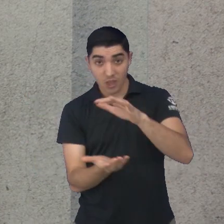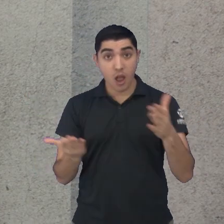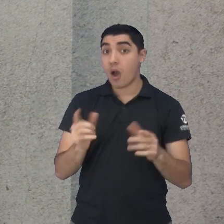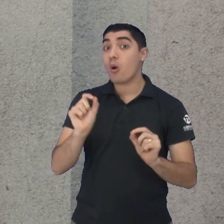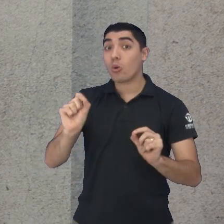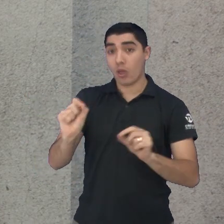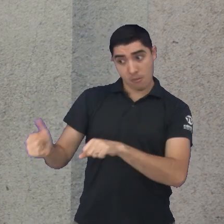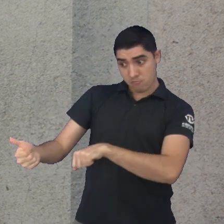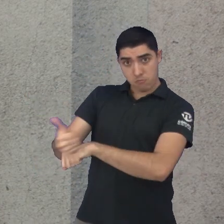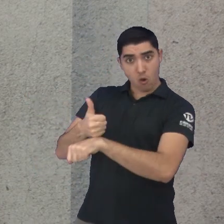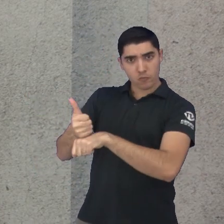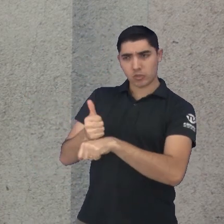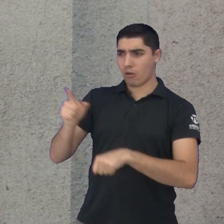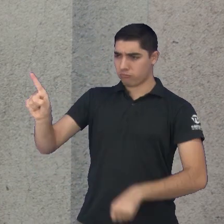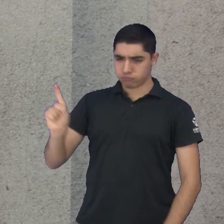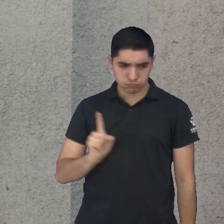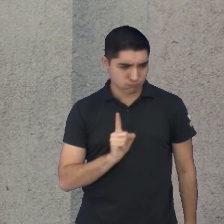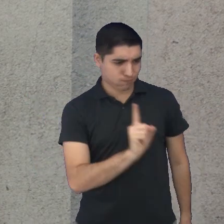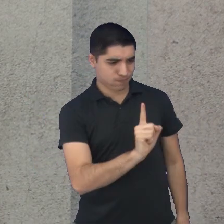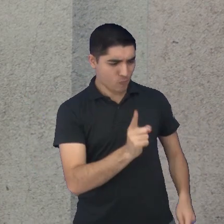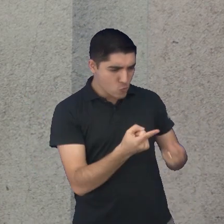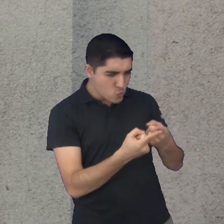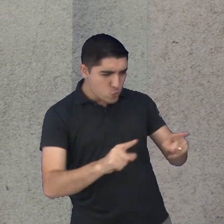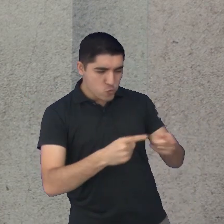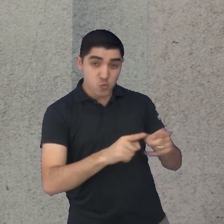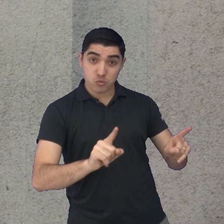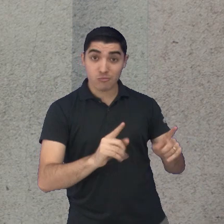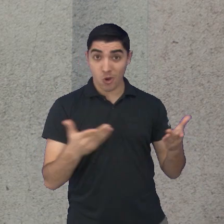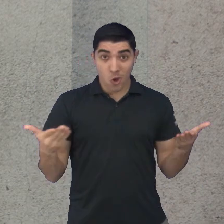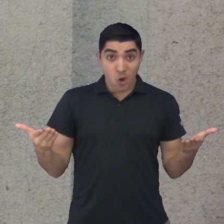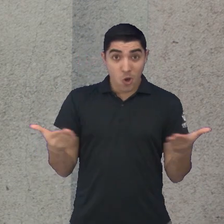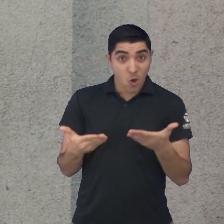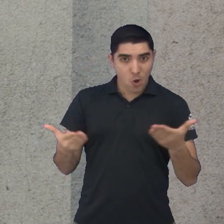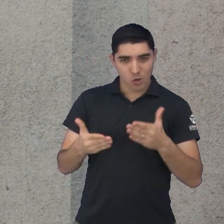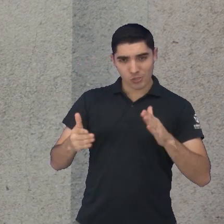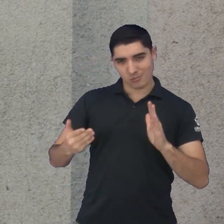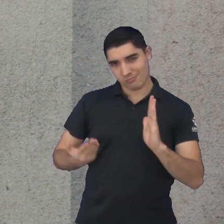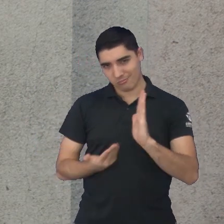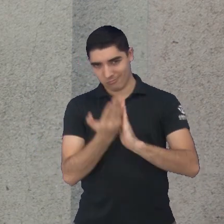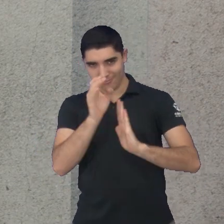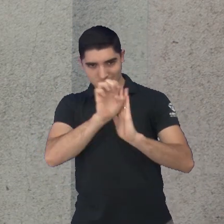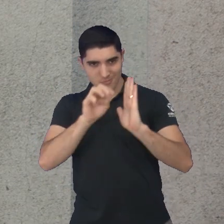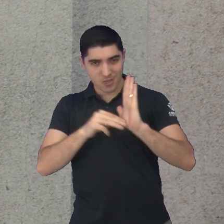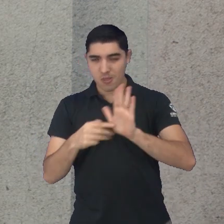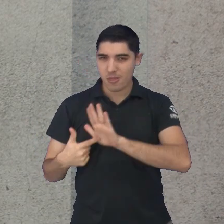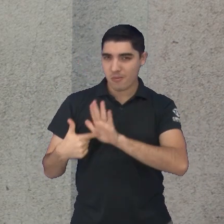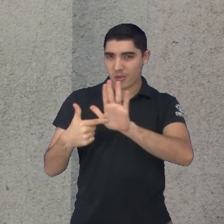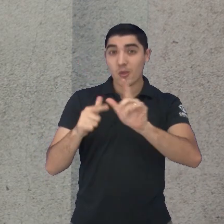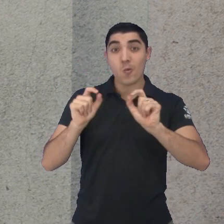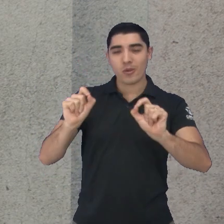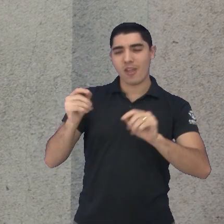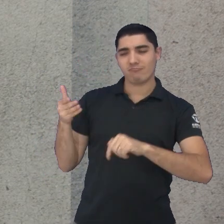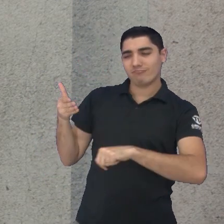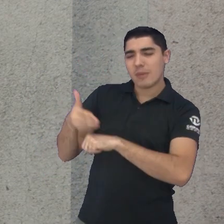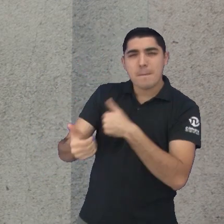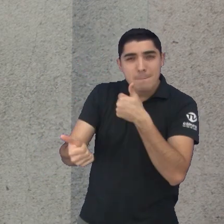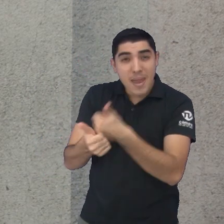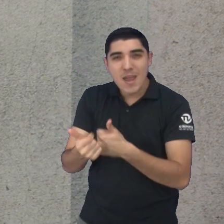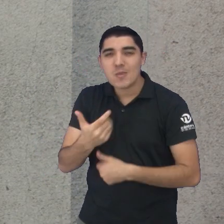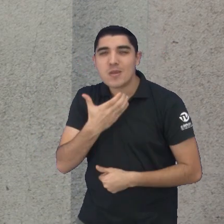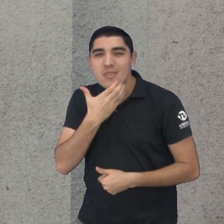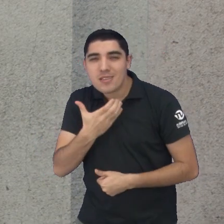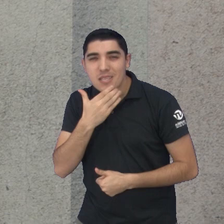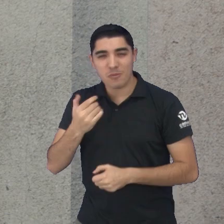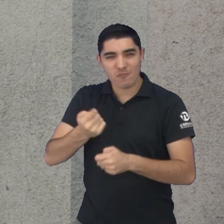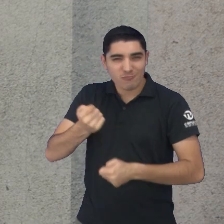profissional requisitado. É por isso que o Estação Mercado de hoje embarcou nas confraternizações de fim de ano para mostrar esse